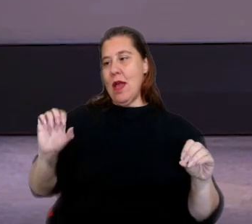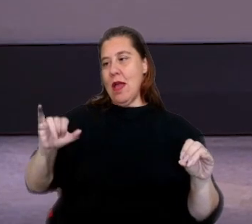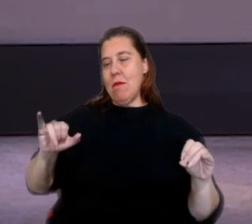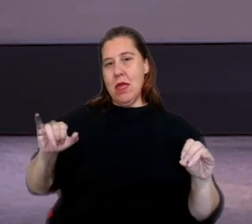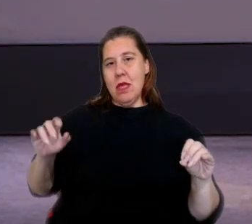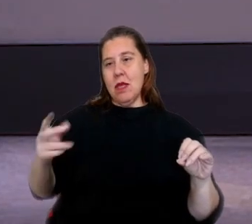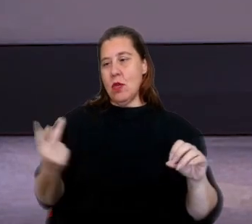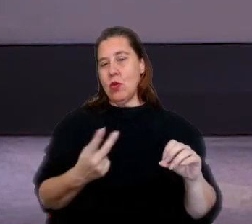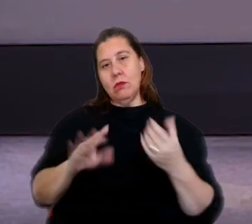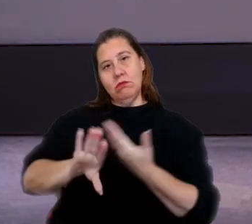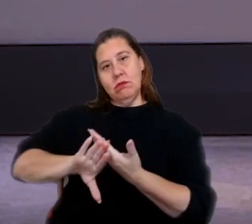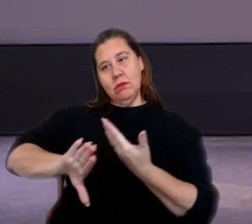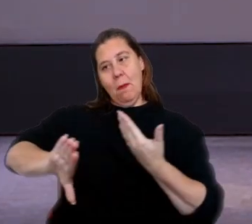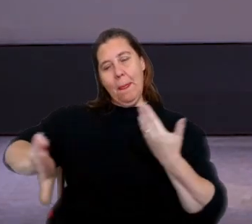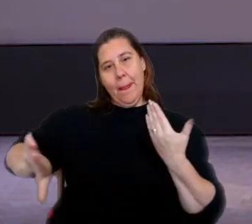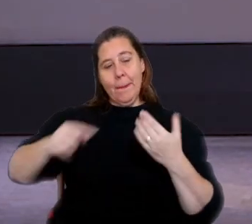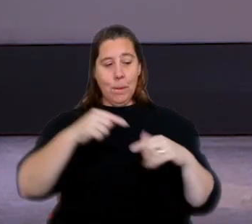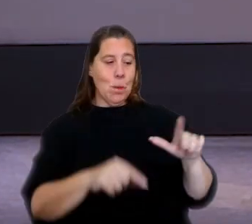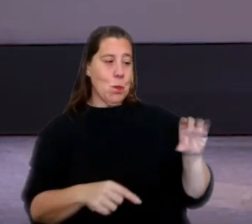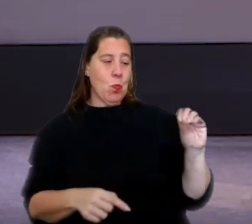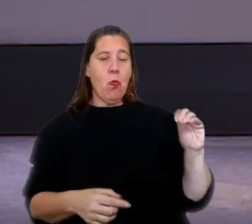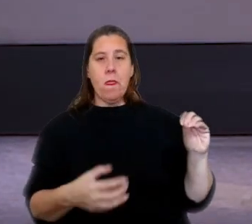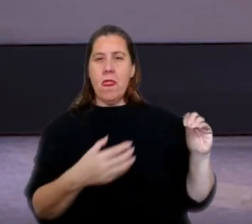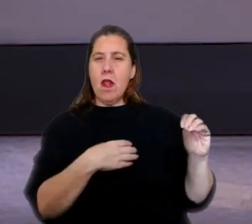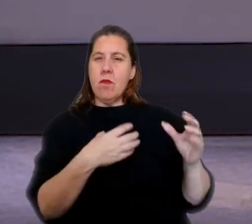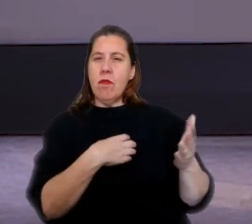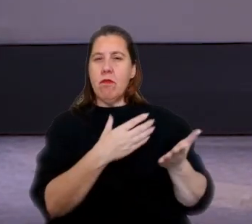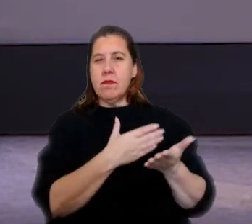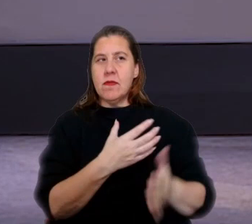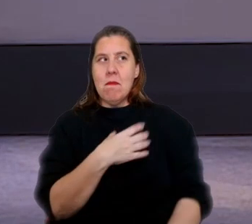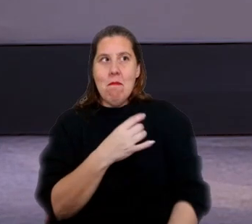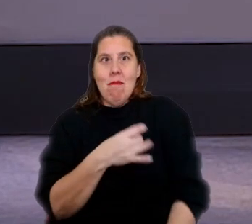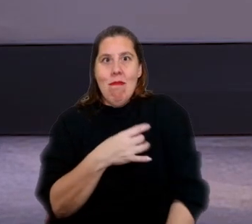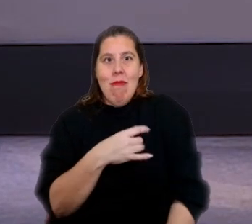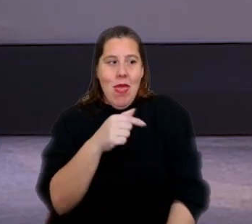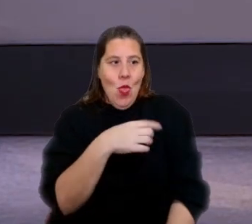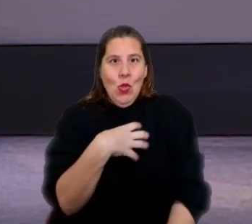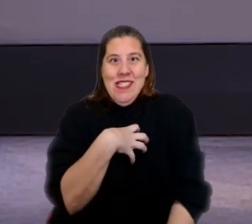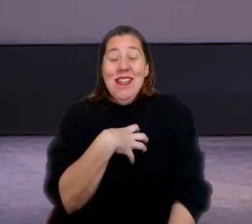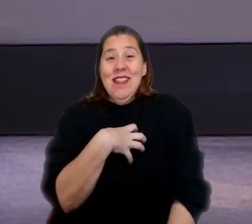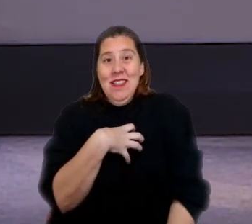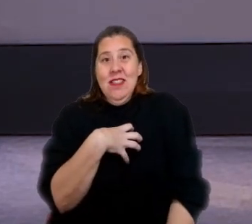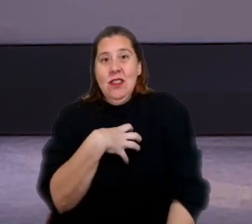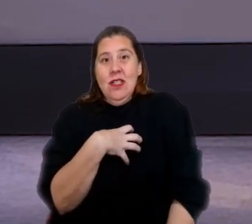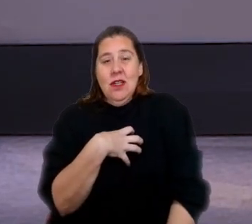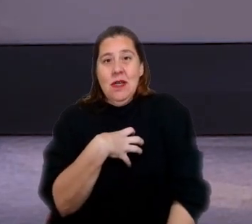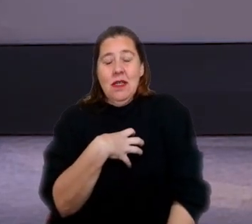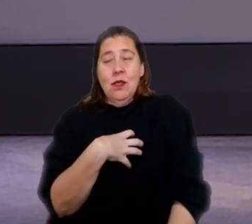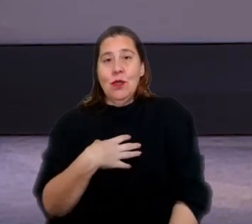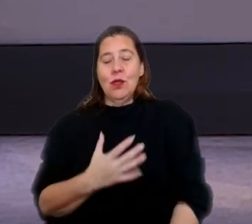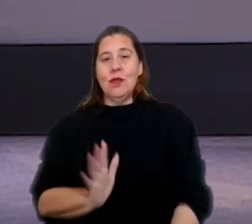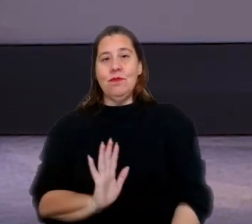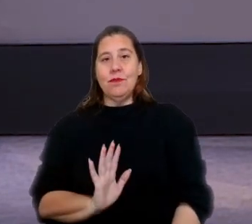ambos começam a sentir... Ambos não, eu acho que o Leo começa a sentir muito medo daquilo que ele sente, que